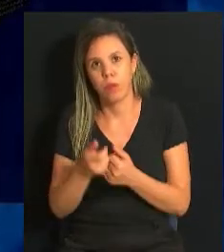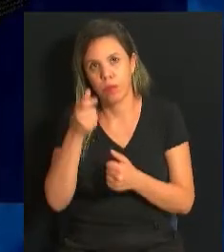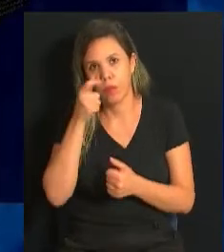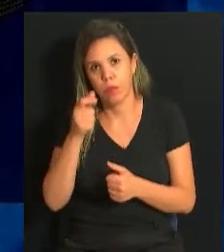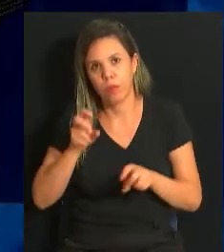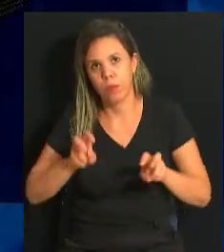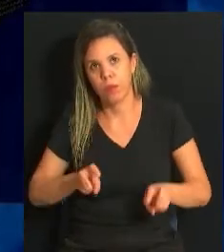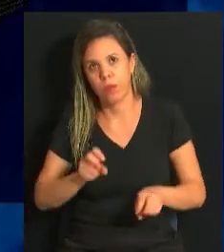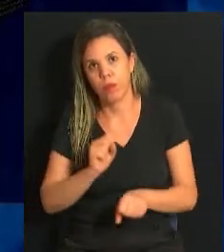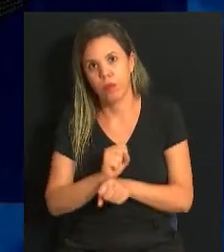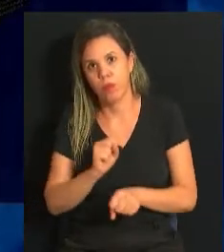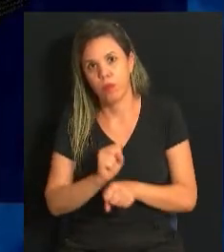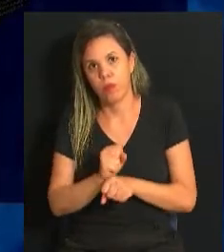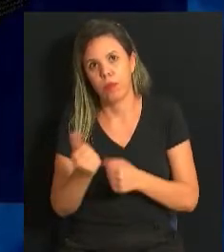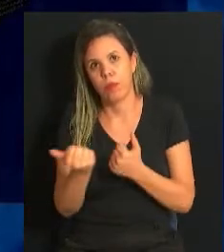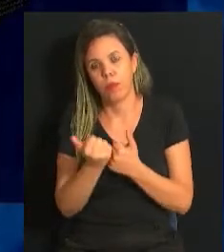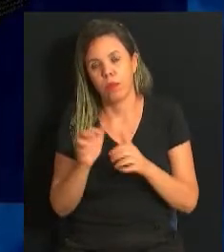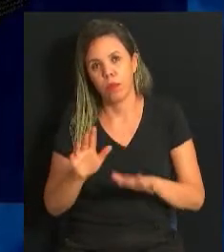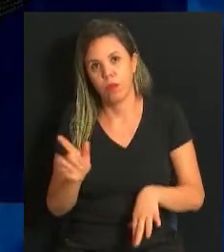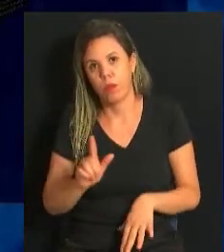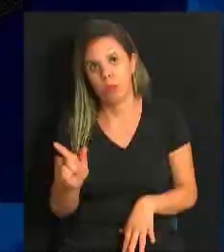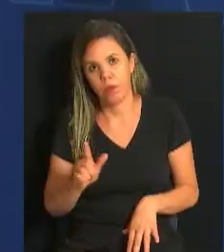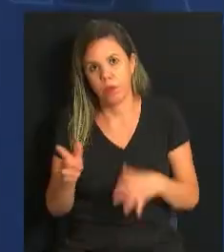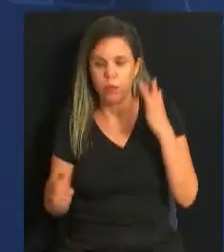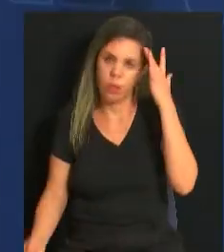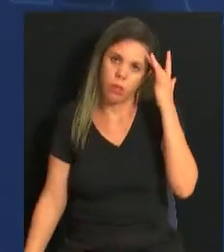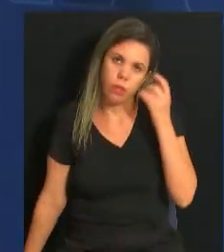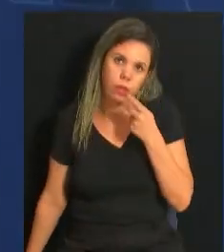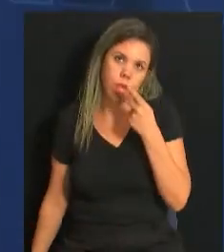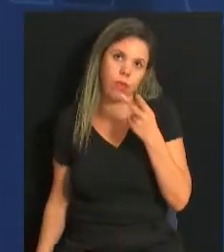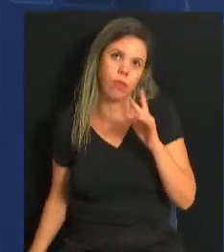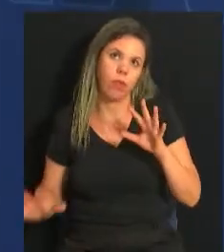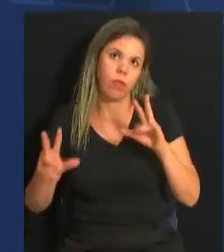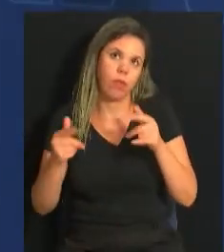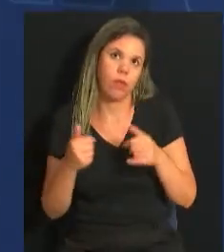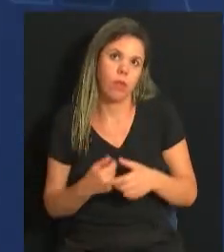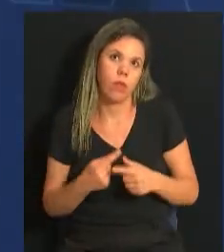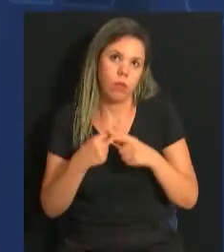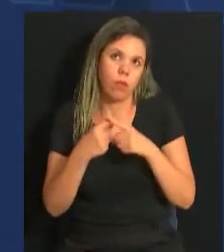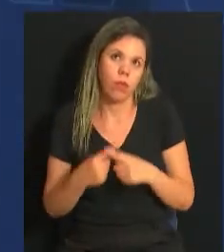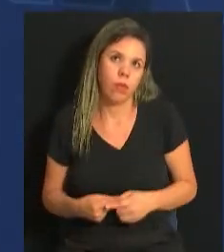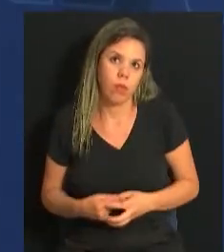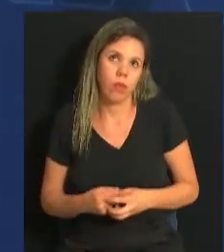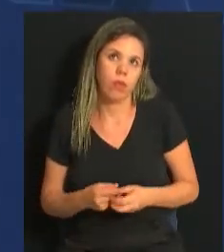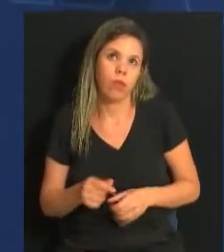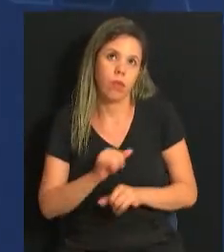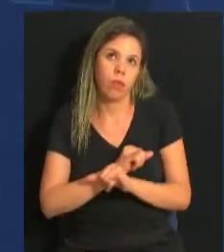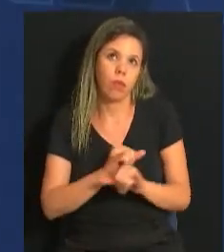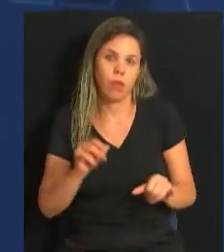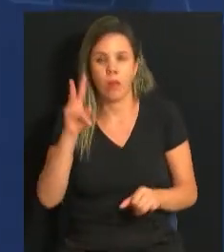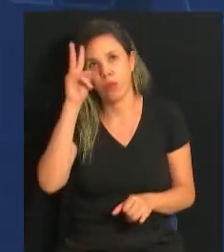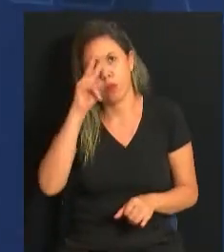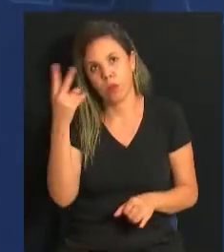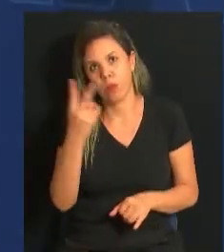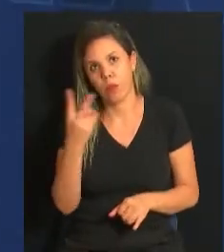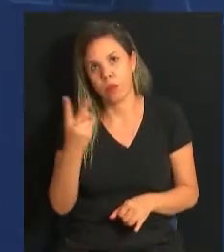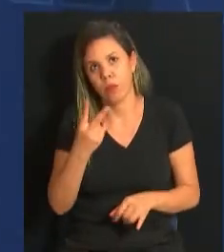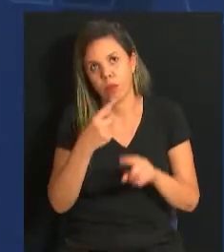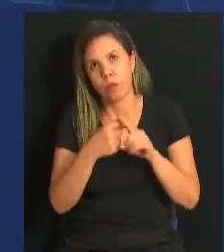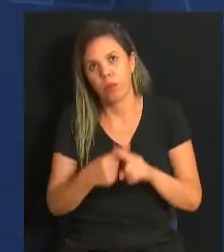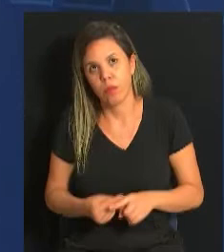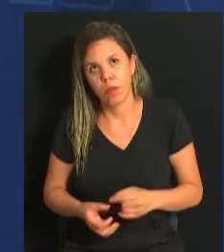no banco de reservas e claro que amanhã a gente balança as redes e conta a história dessas duas